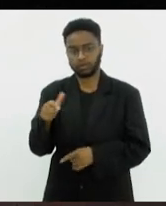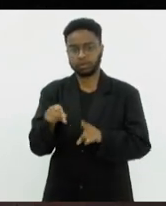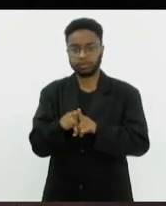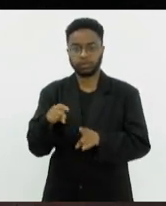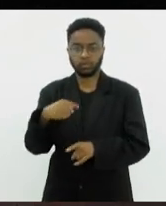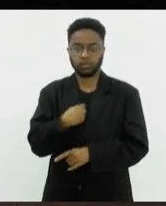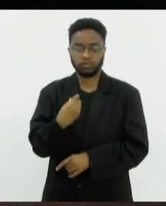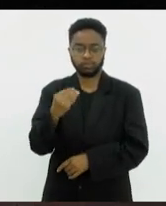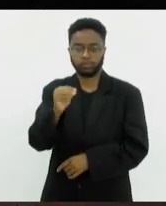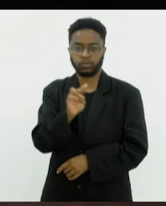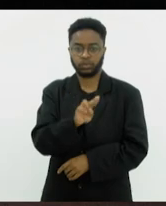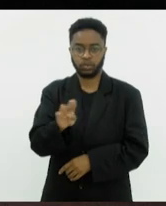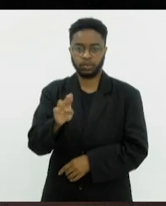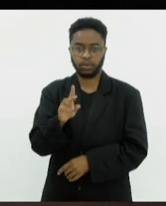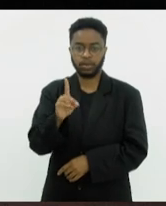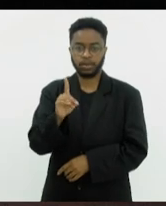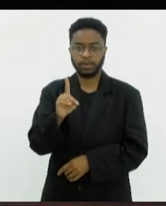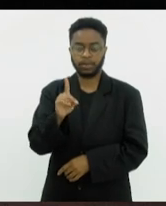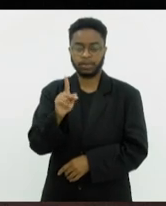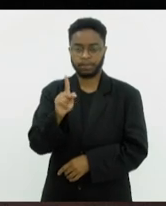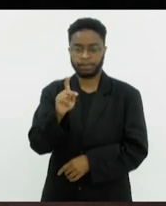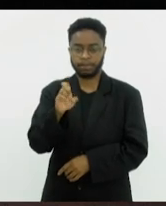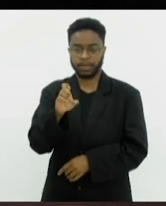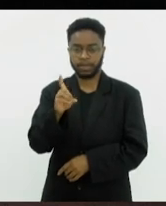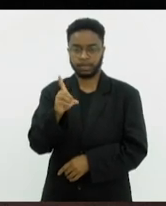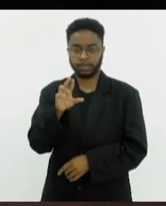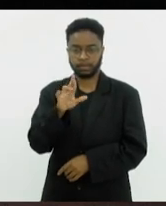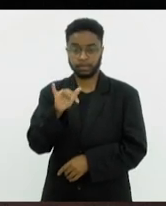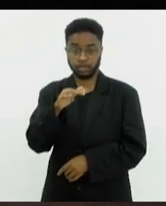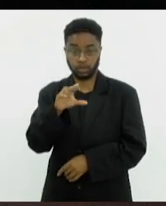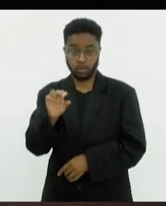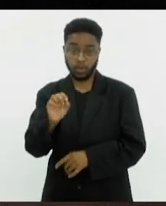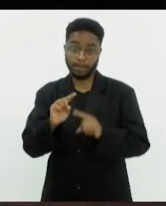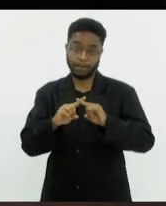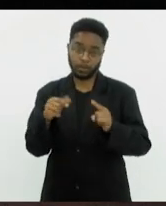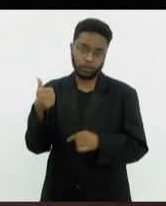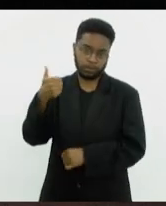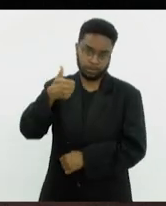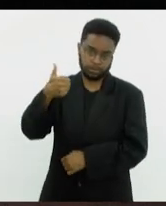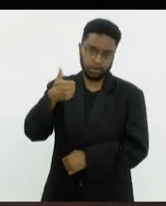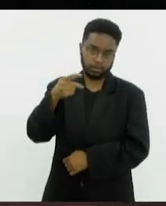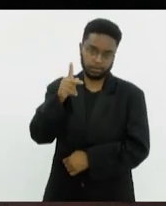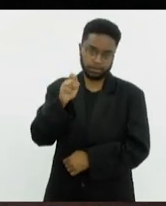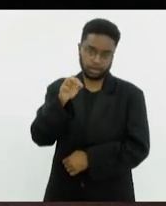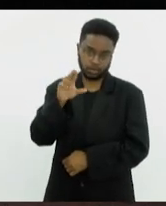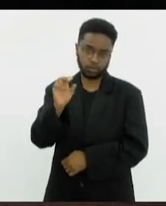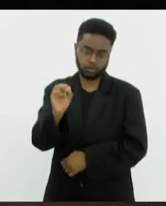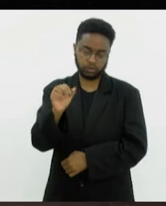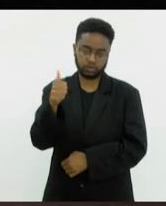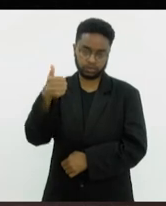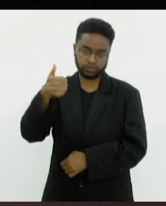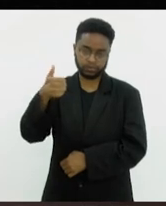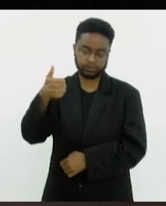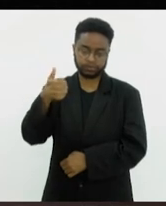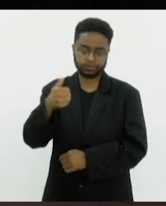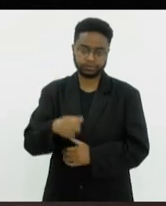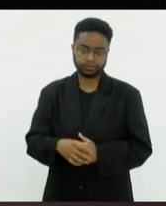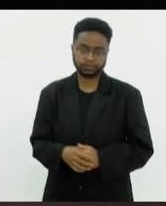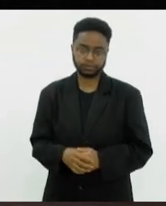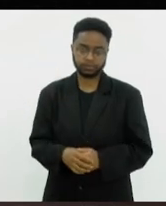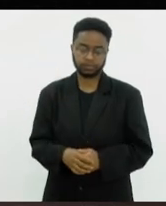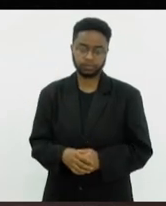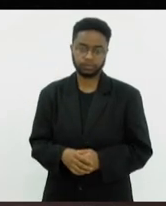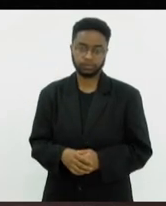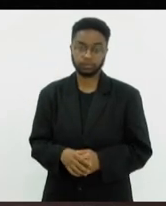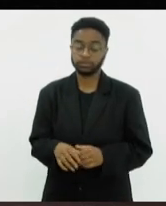mas do original, do matricial, né? Pedro Fernandes, que